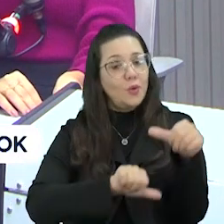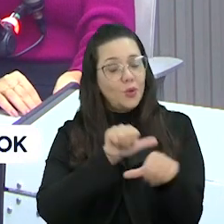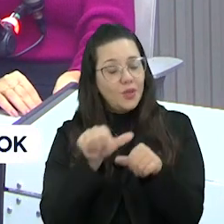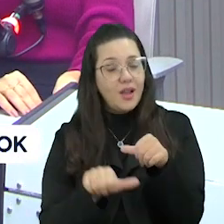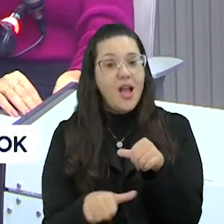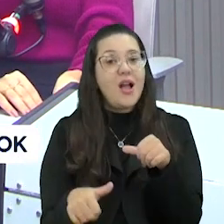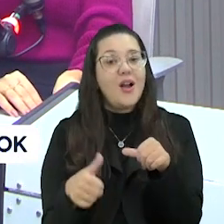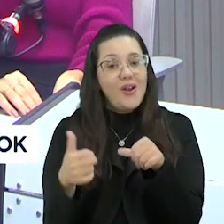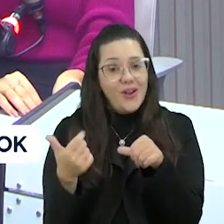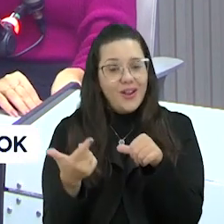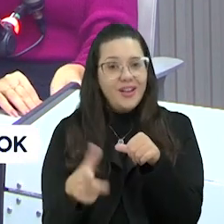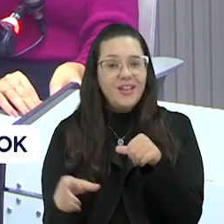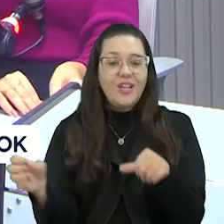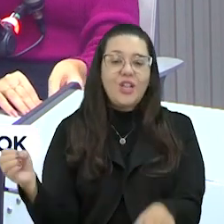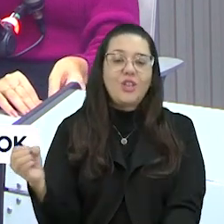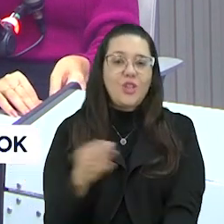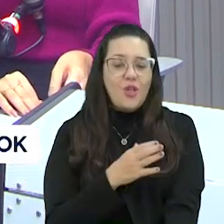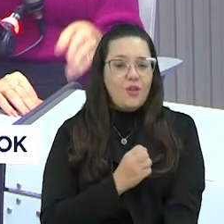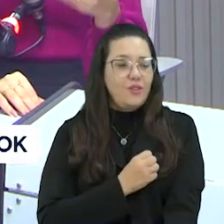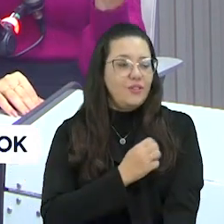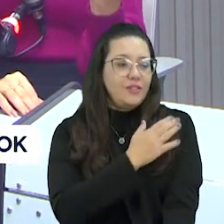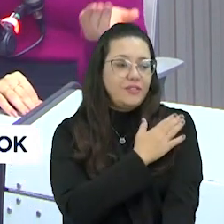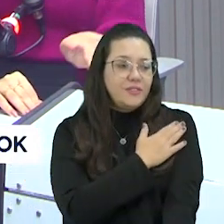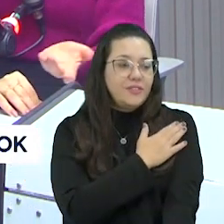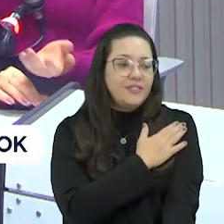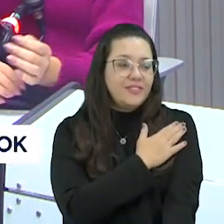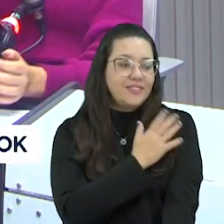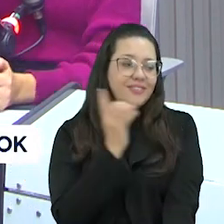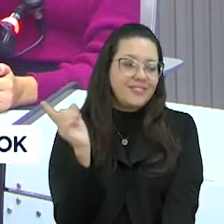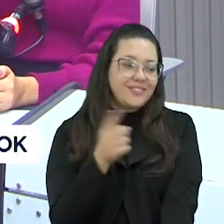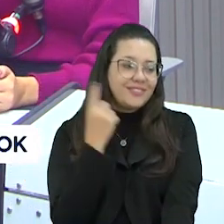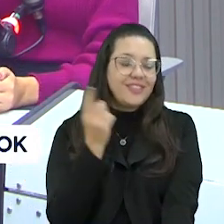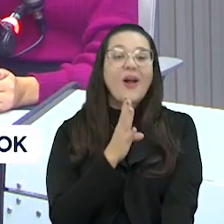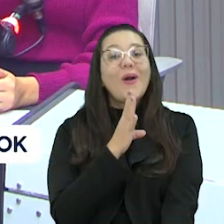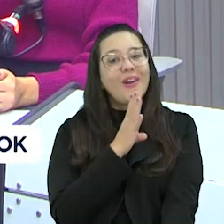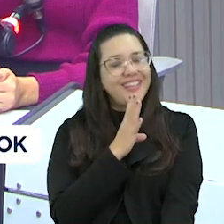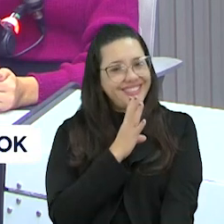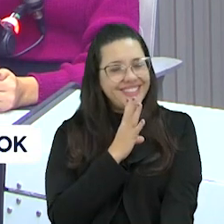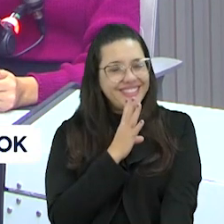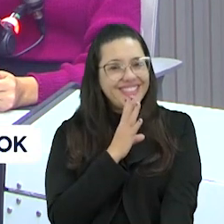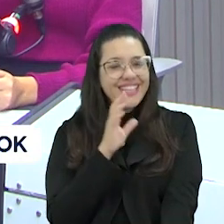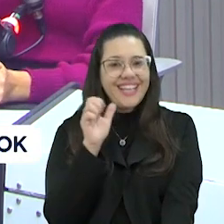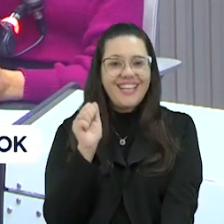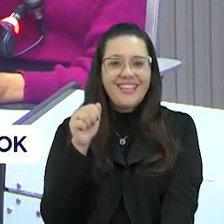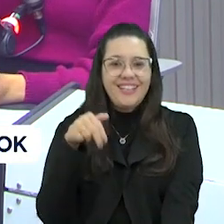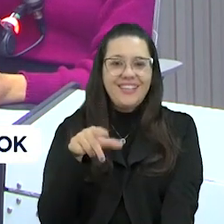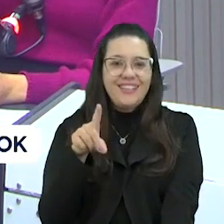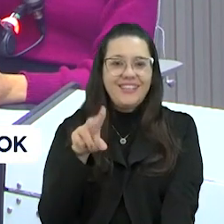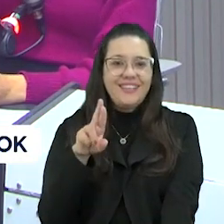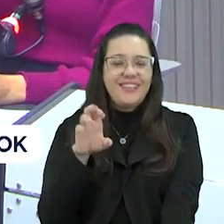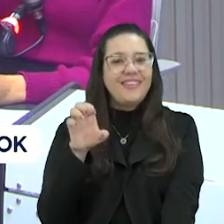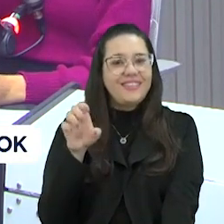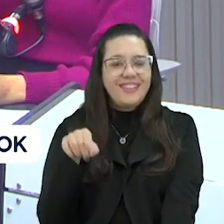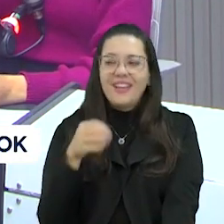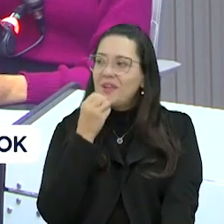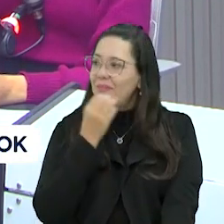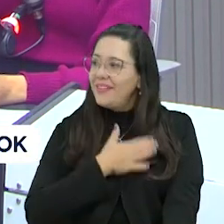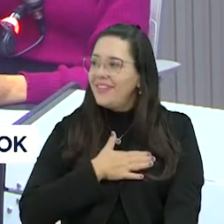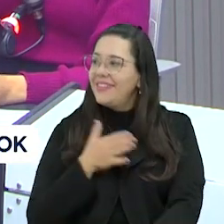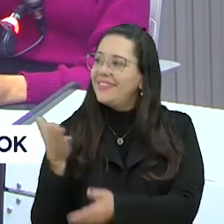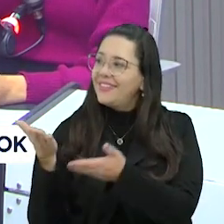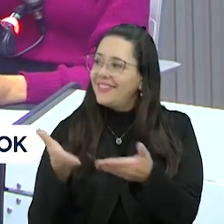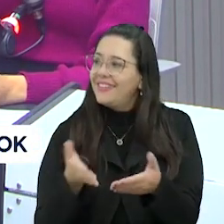gente recebe o novo comandante, que na verdade já é bem conhecido aqui na cidade, Capitão André Navarrete. Seja muito bem-vindo, bom